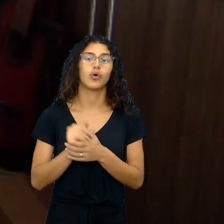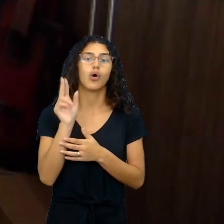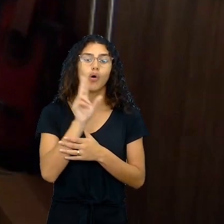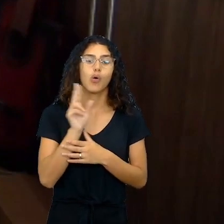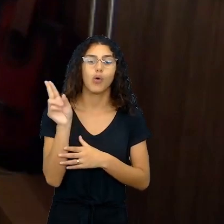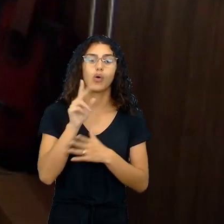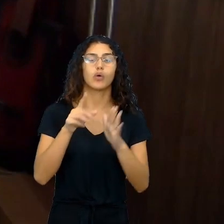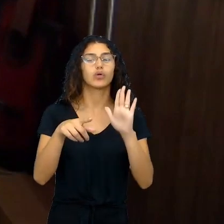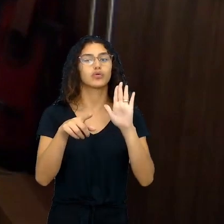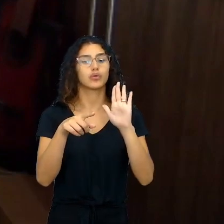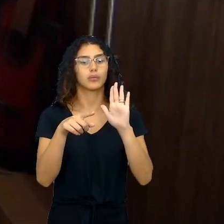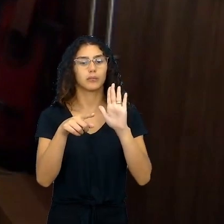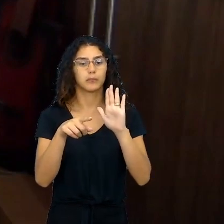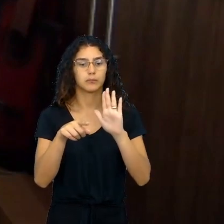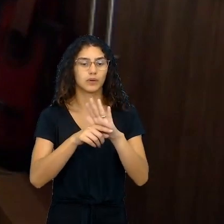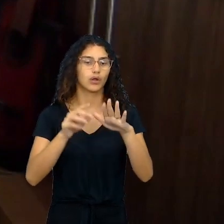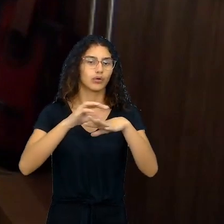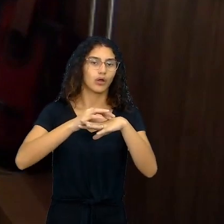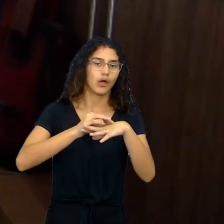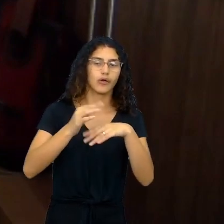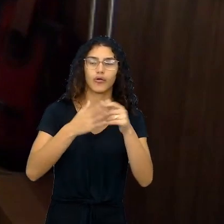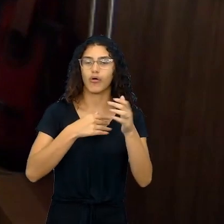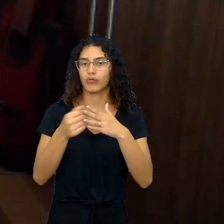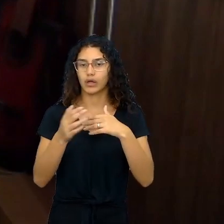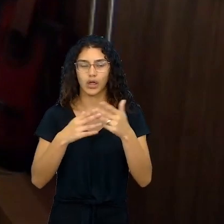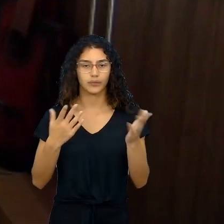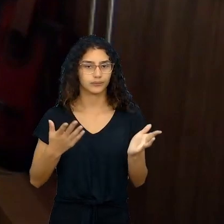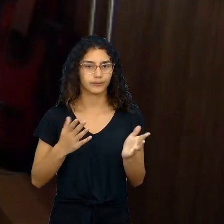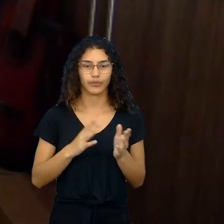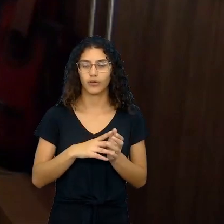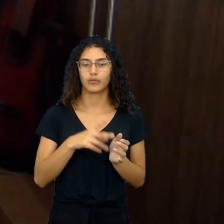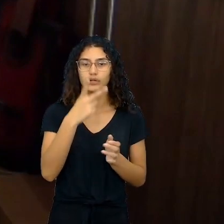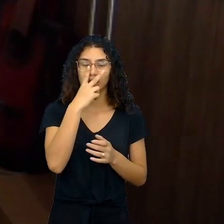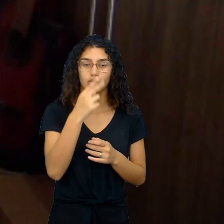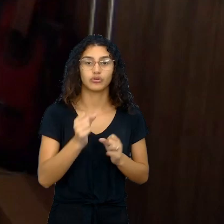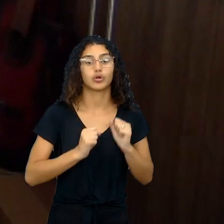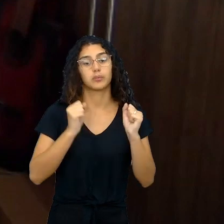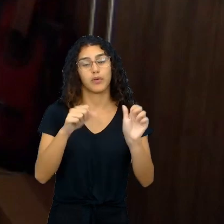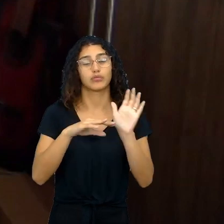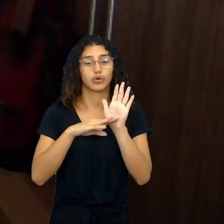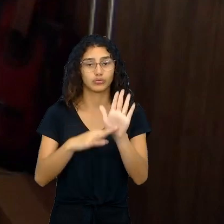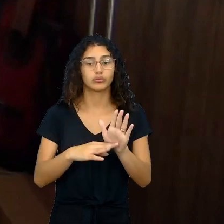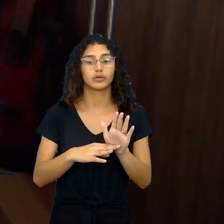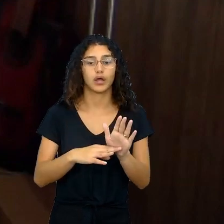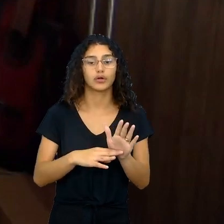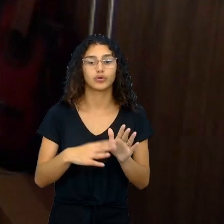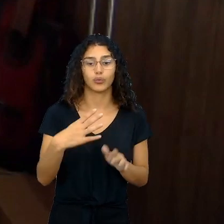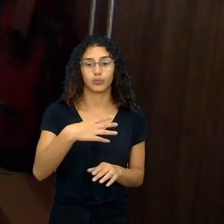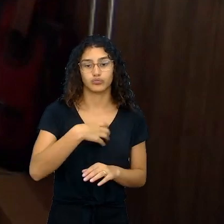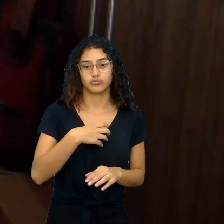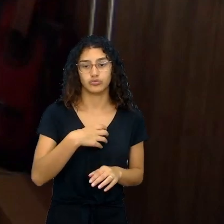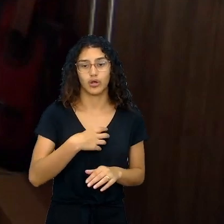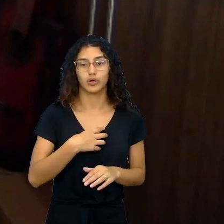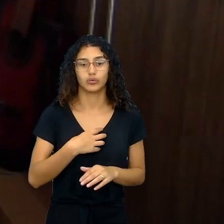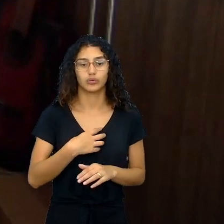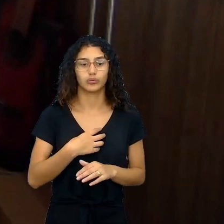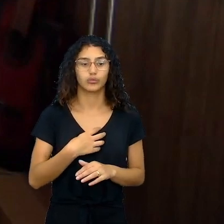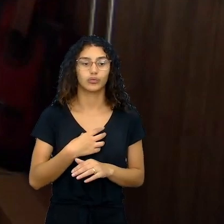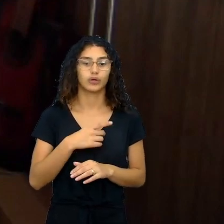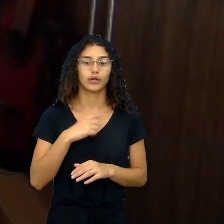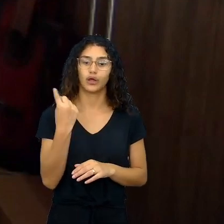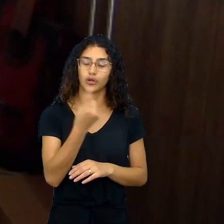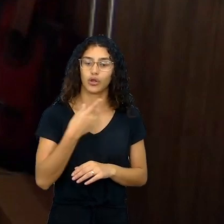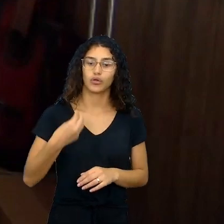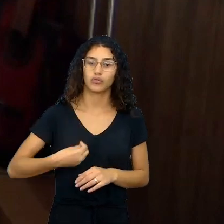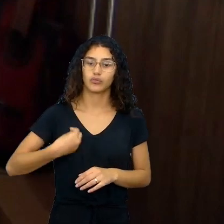menos carne, sei lá, qualquer coisa que você ache que pode colaborar de alguma forma com esse quadro que a gente